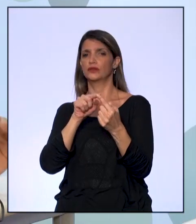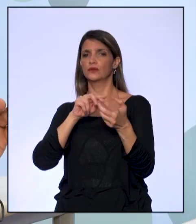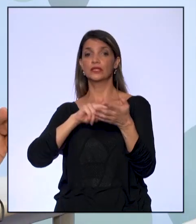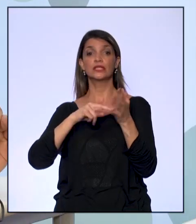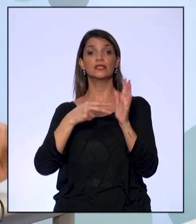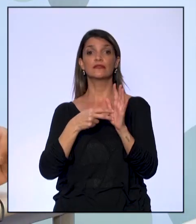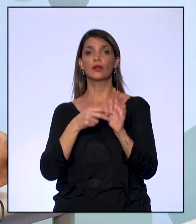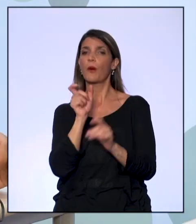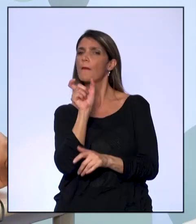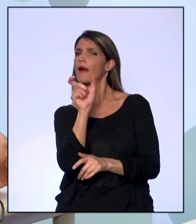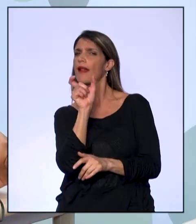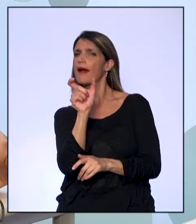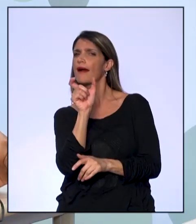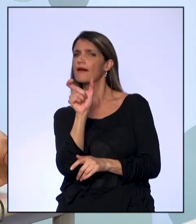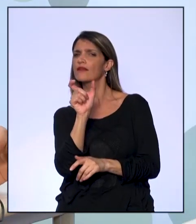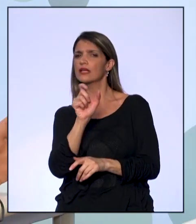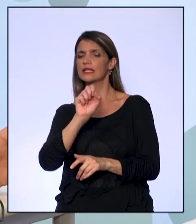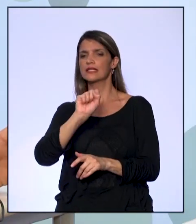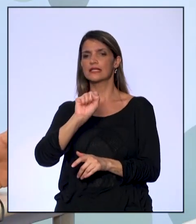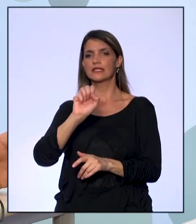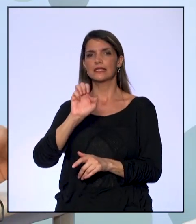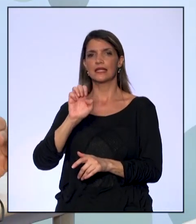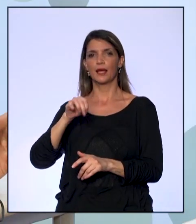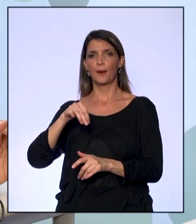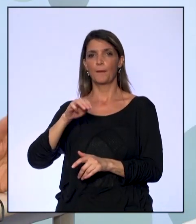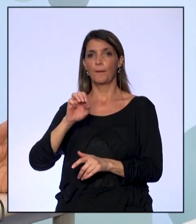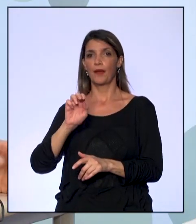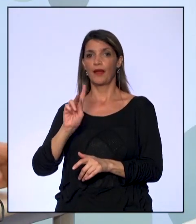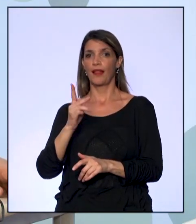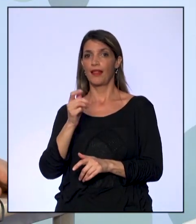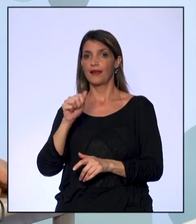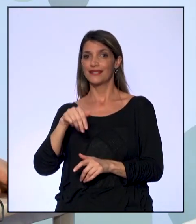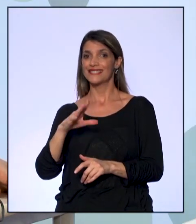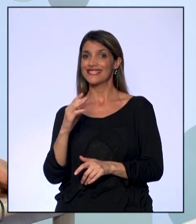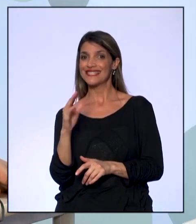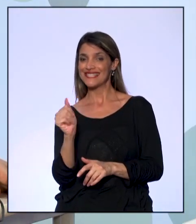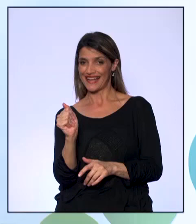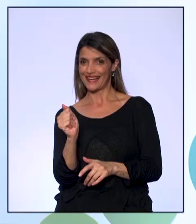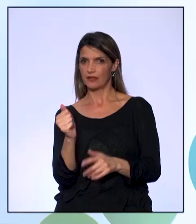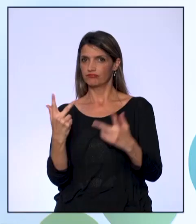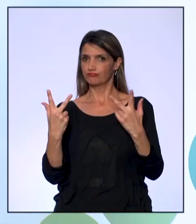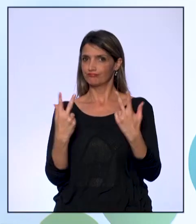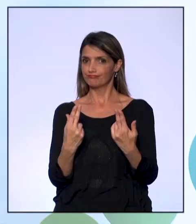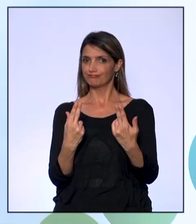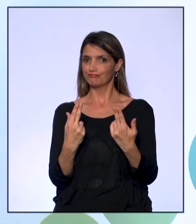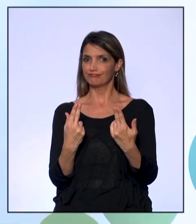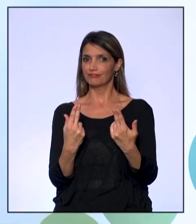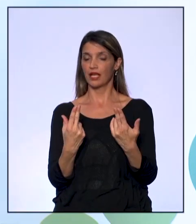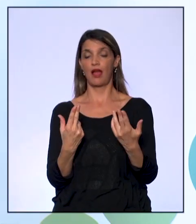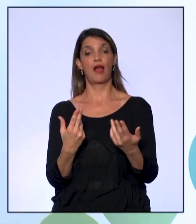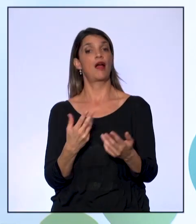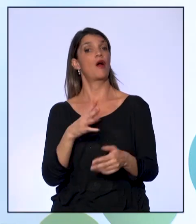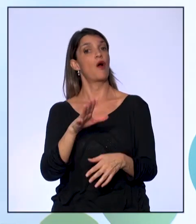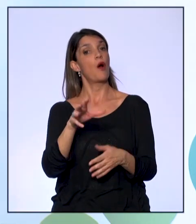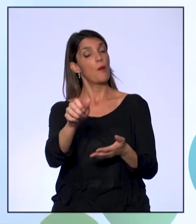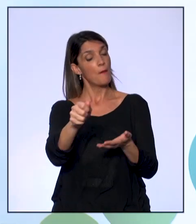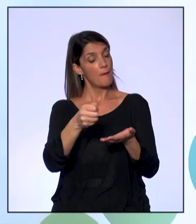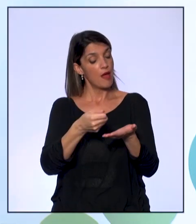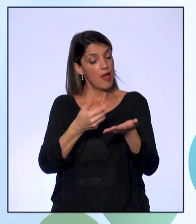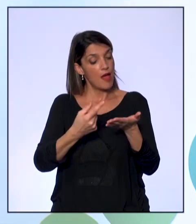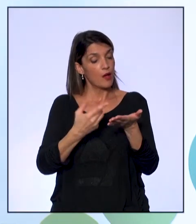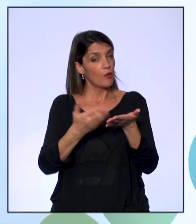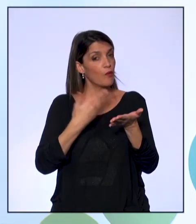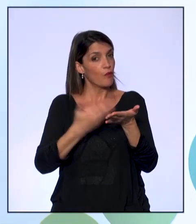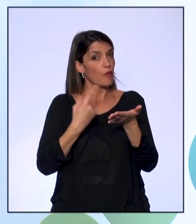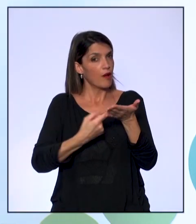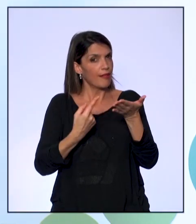palavra chave hoje é semelhança principalmente e de significados e a lembrar os alunos de pegar o caderno de anotação